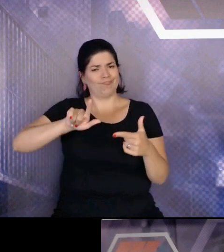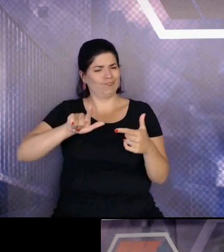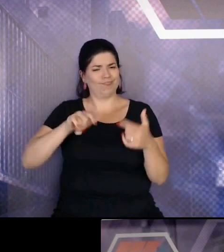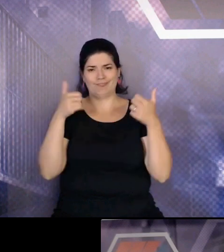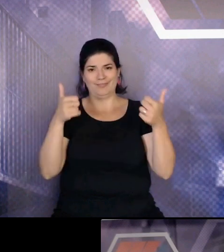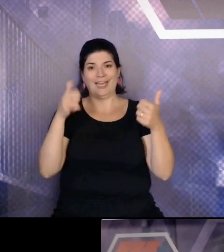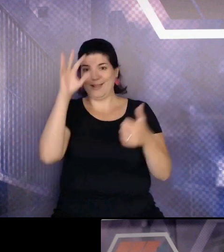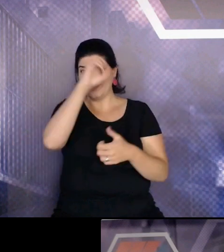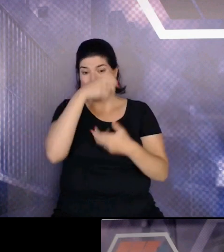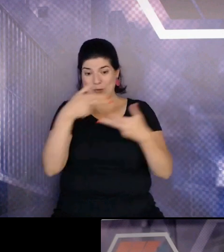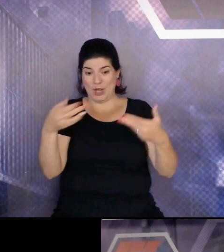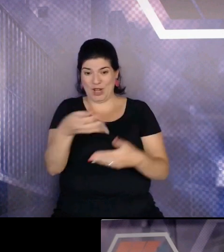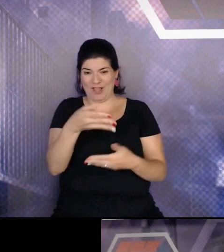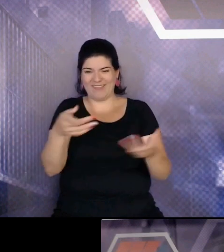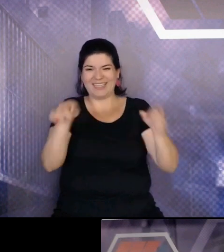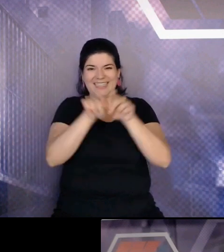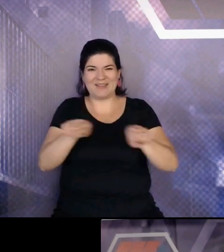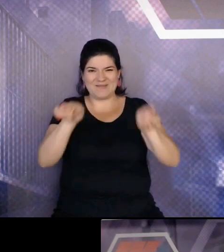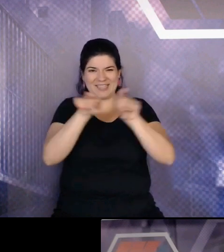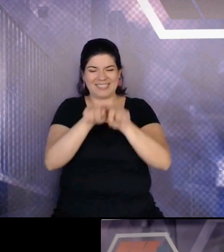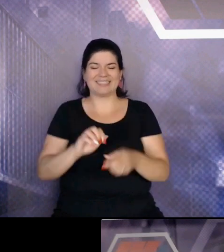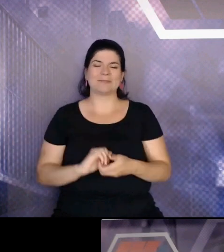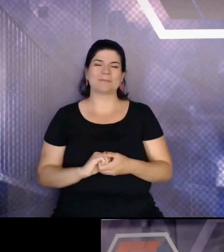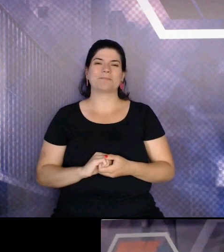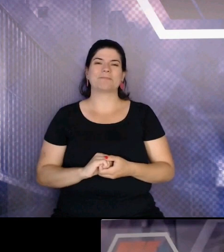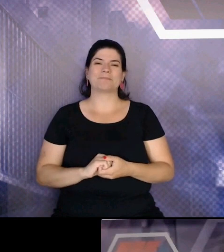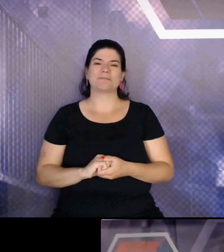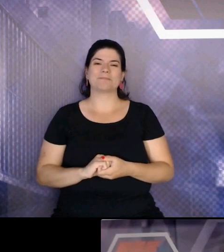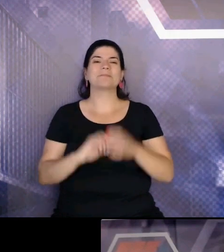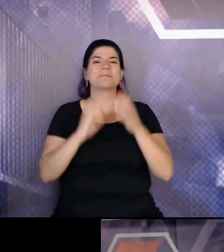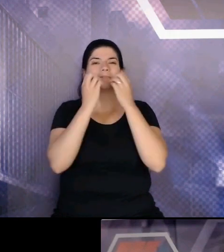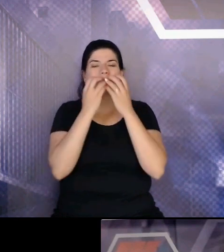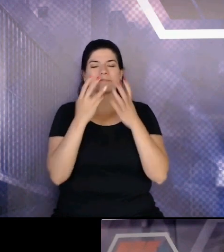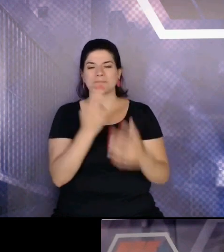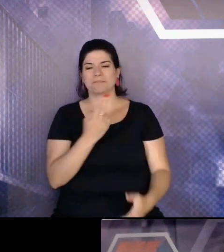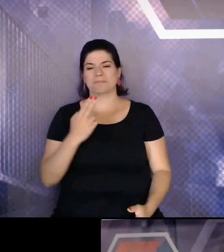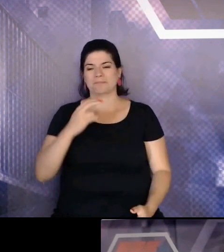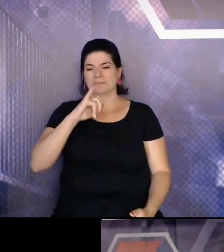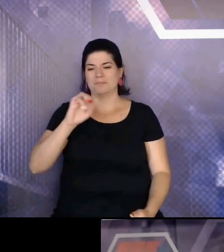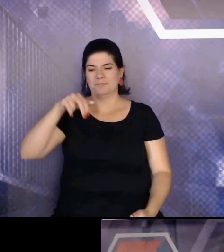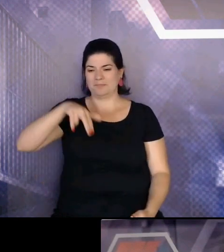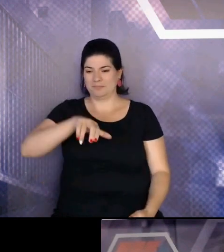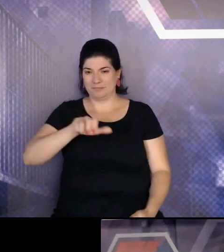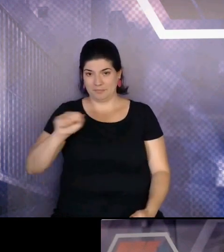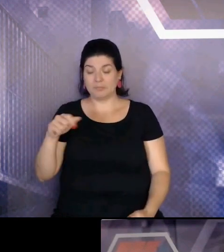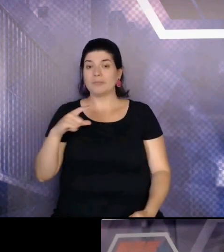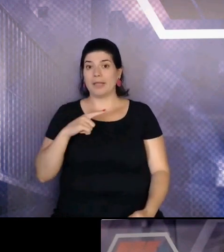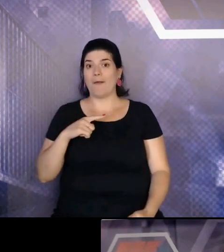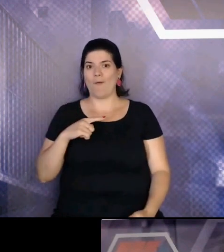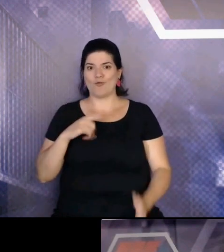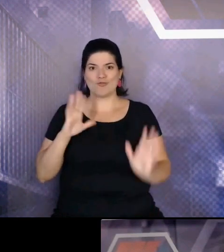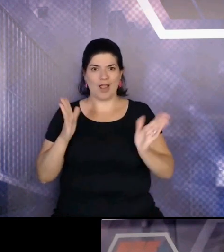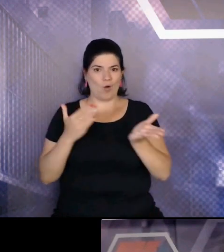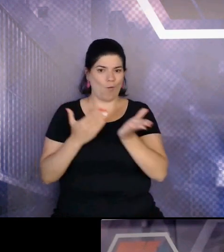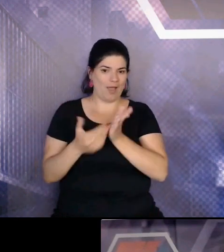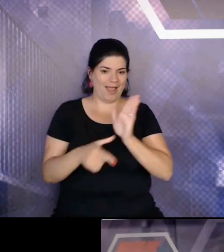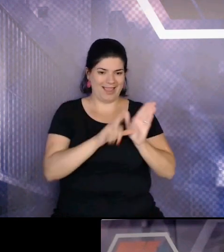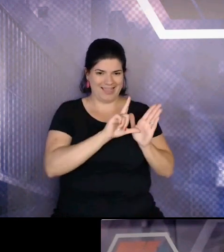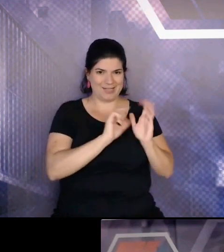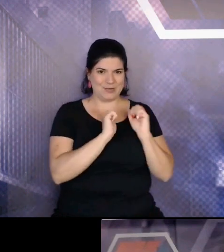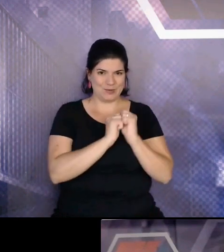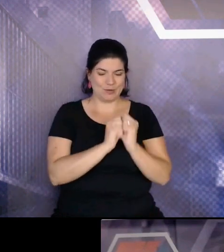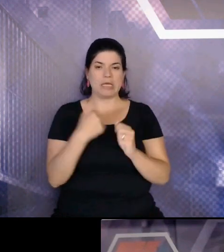uma coisa nova também. Legal. Bom, eu sou Joana Volosca, eu tô aqui com vocês desde cedo, né? Eu